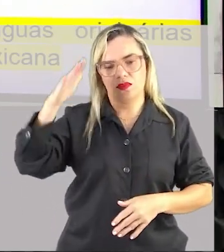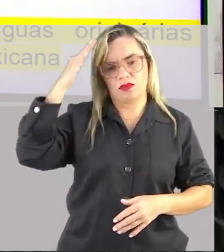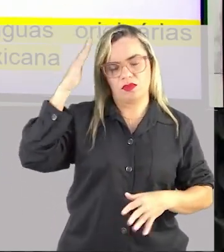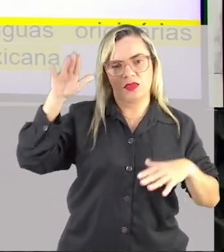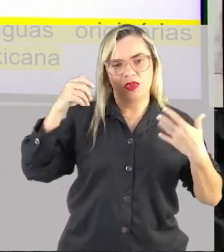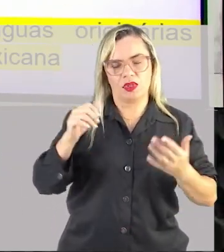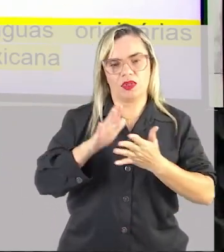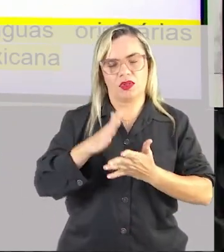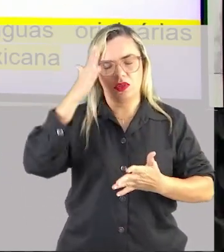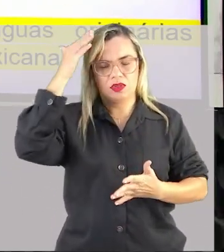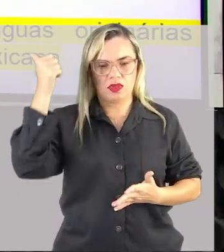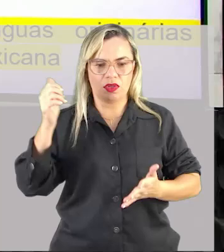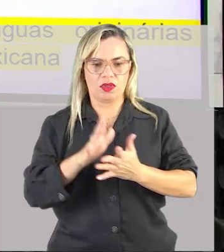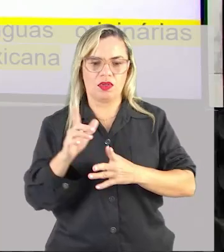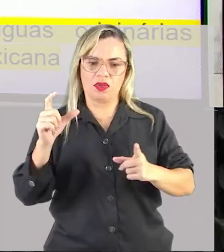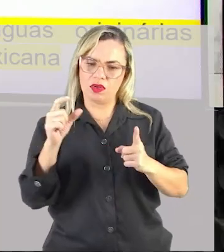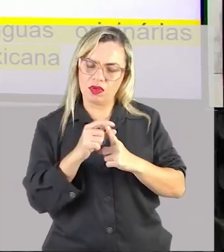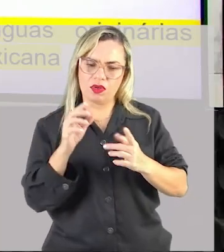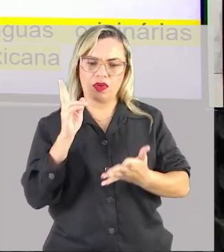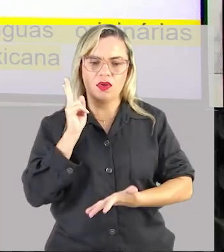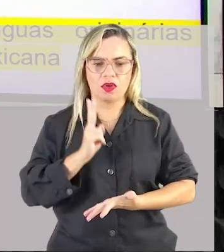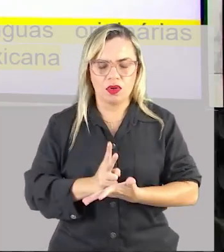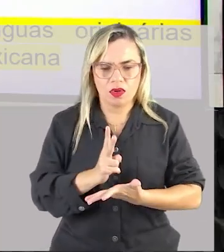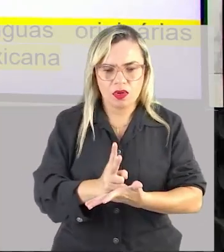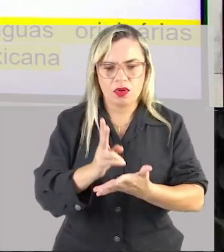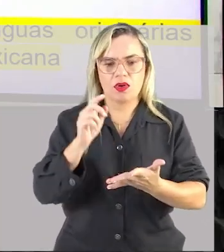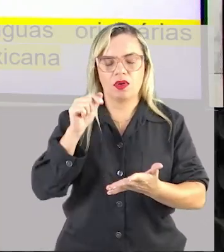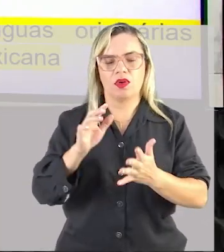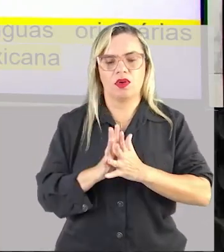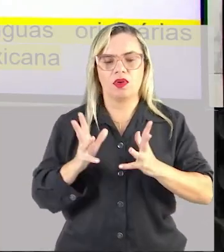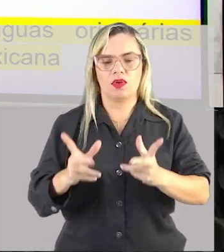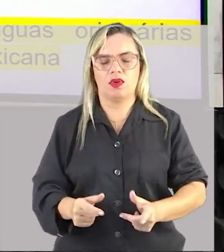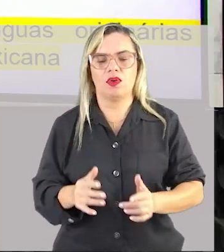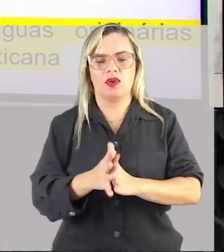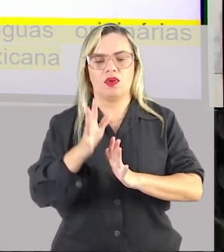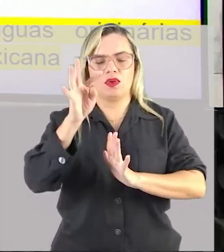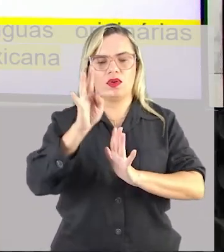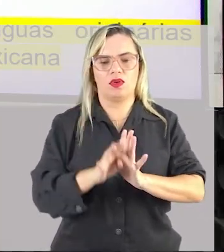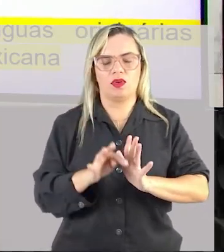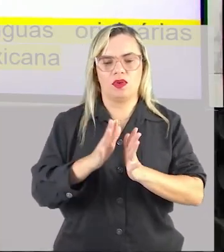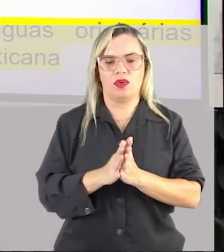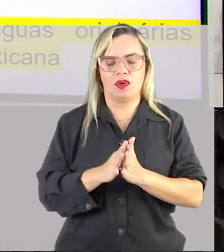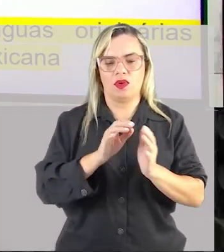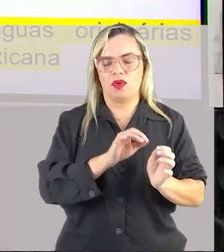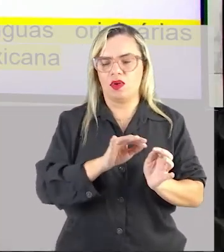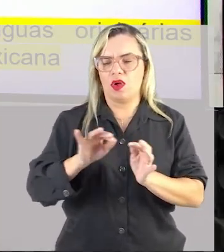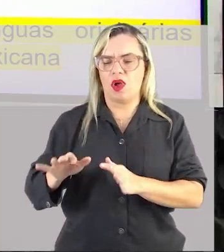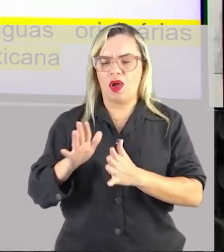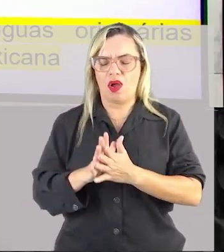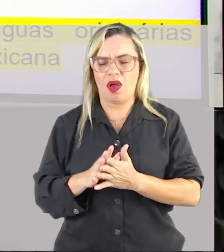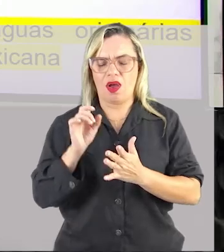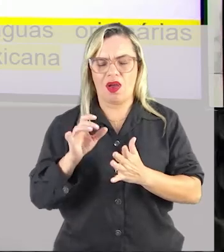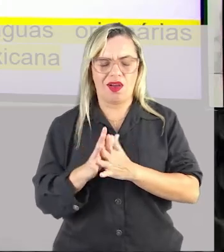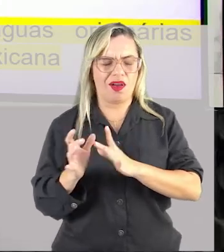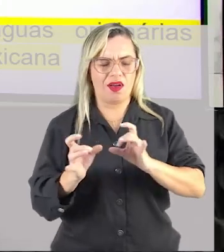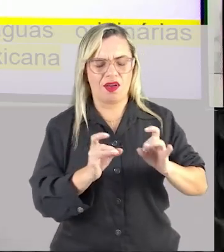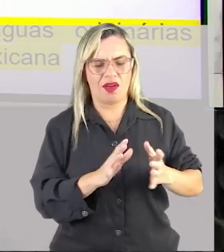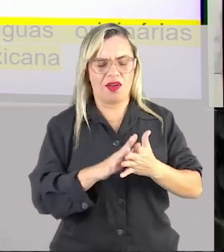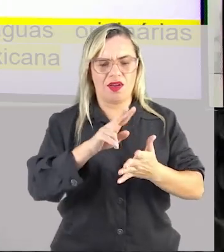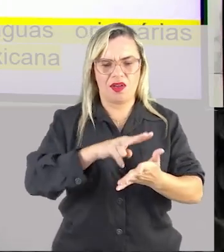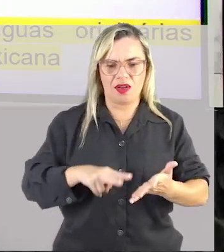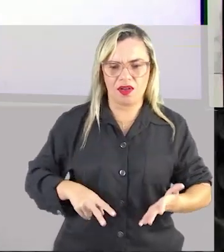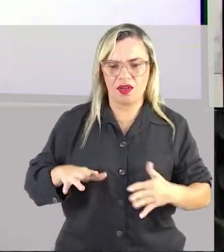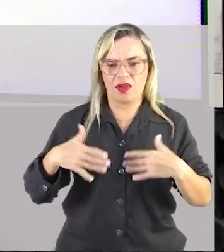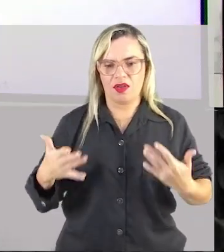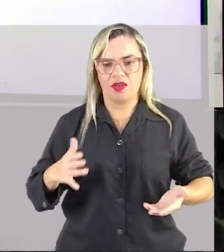uma palavra, segue tua vida, pessoal, tá? Compreenda o texto como um todo e vai fazendo ali as eliminações dentro que você acabou de ler.